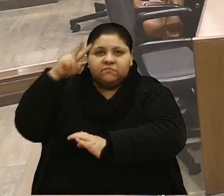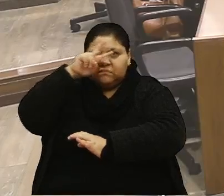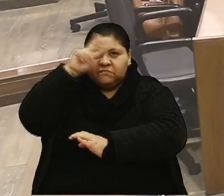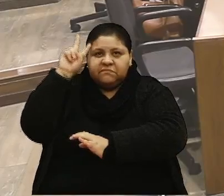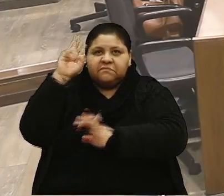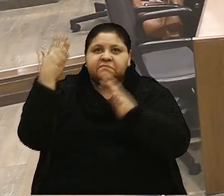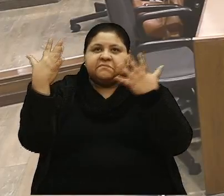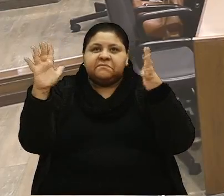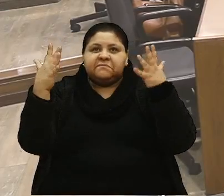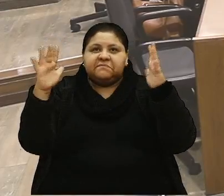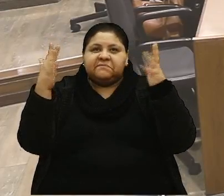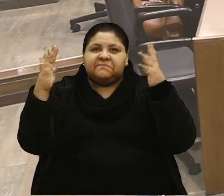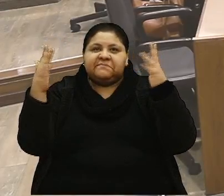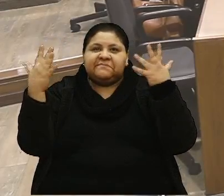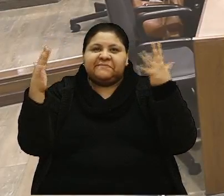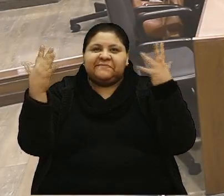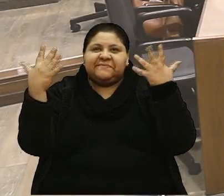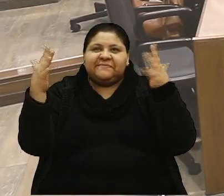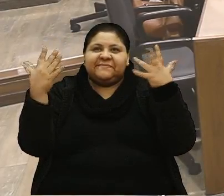aí.